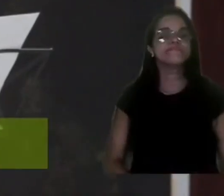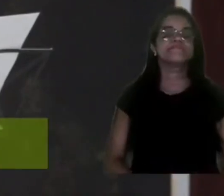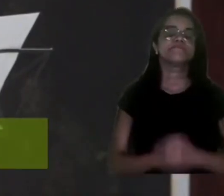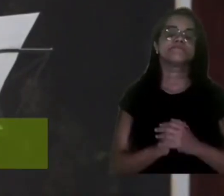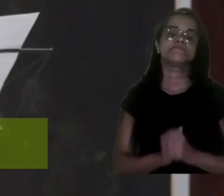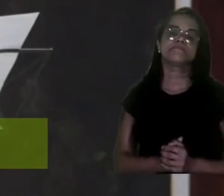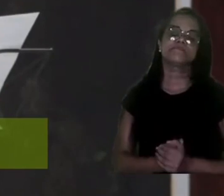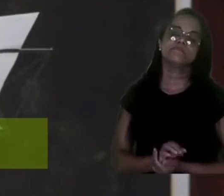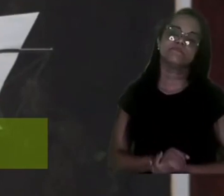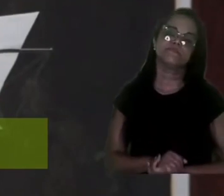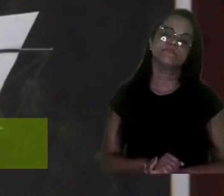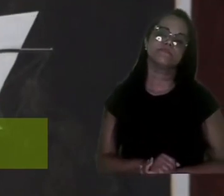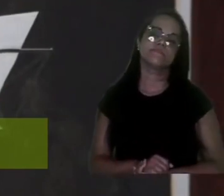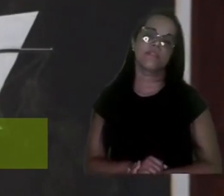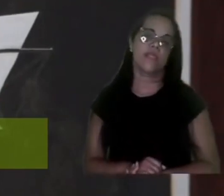Meu Jesus